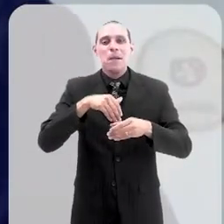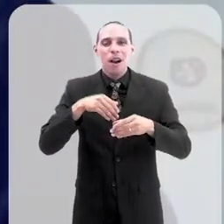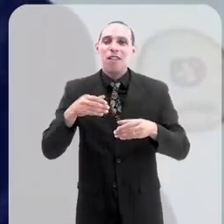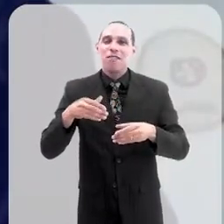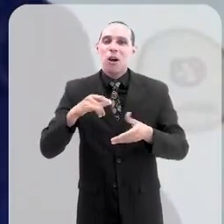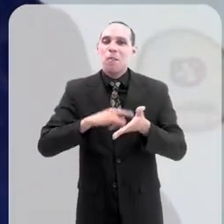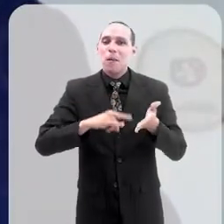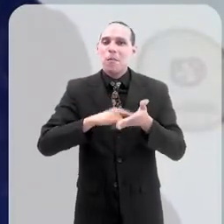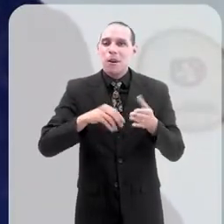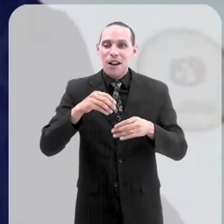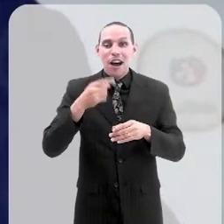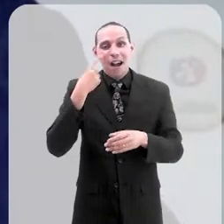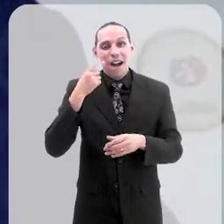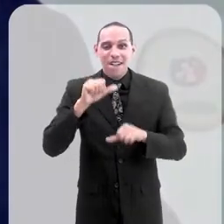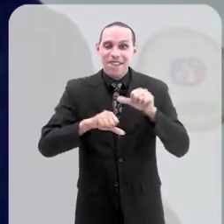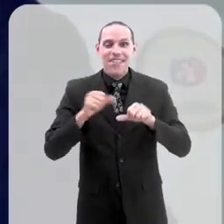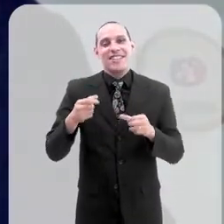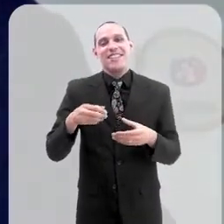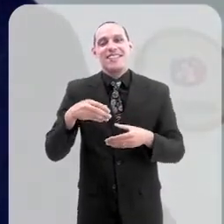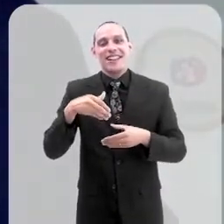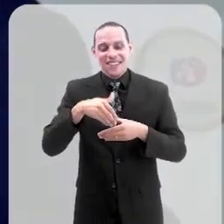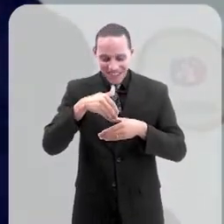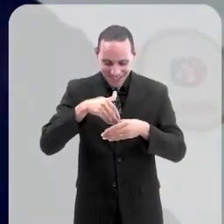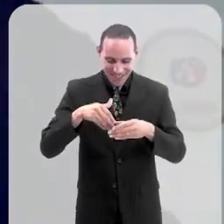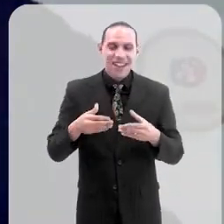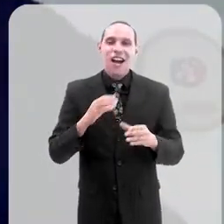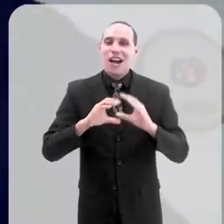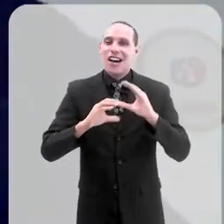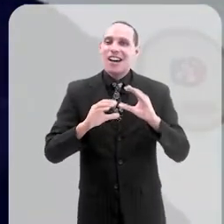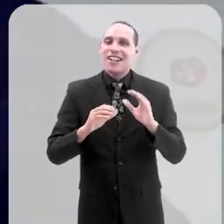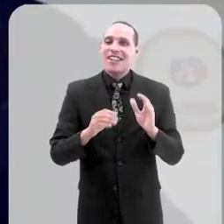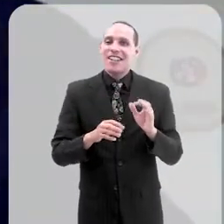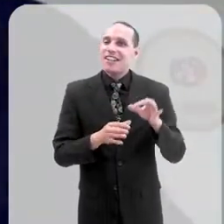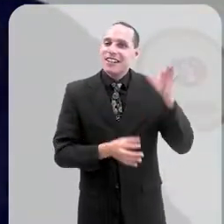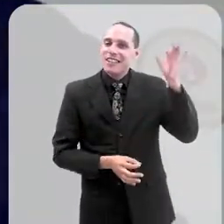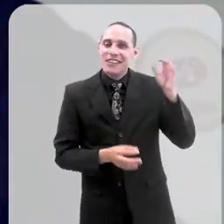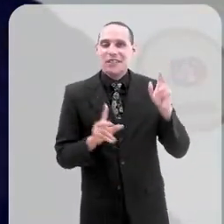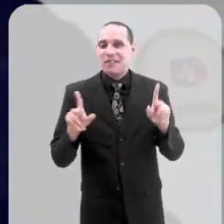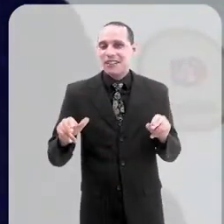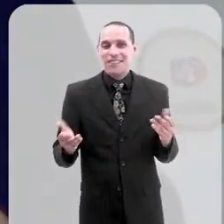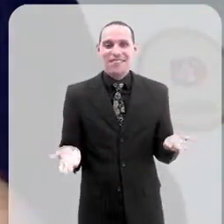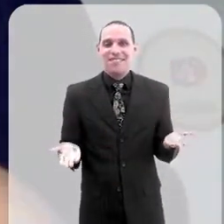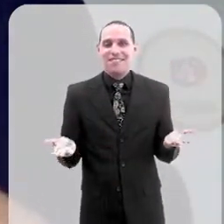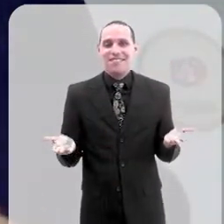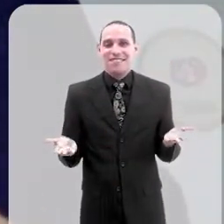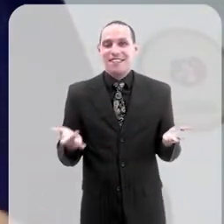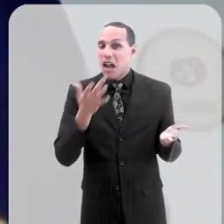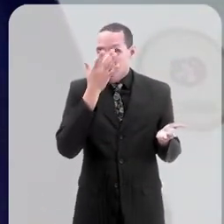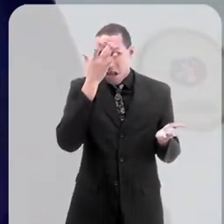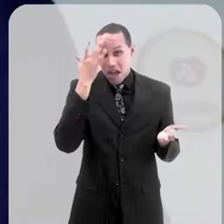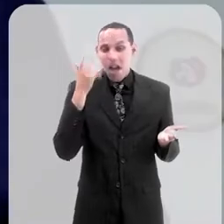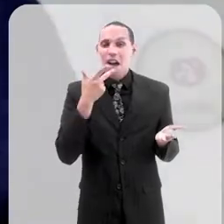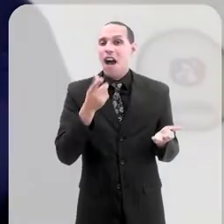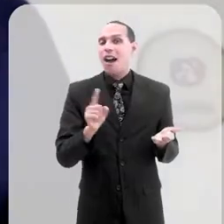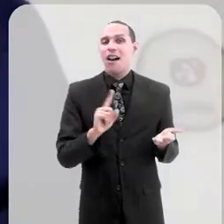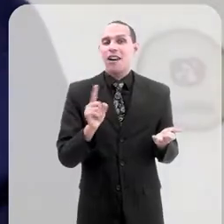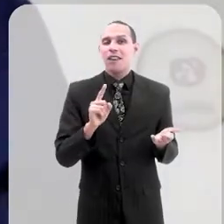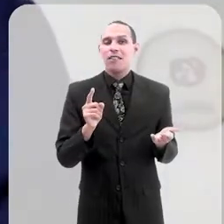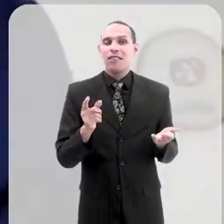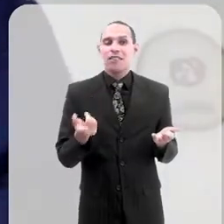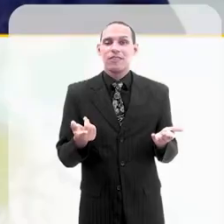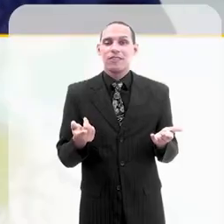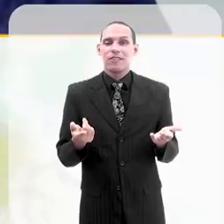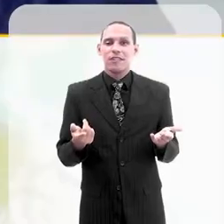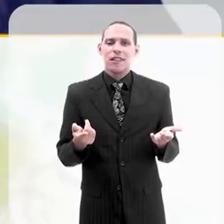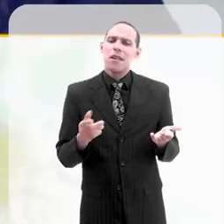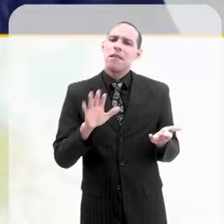que se transforma numa prancha de comunicação quando uma pessoa que não fala possa